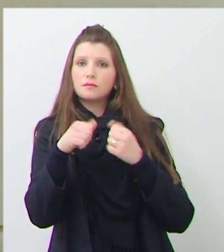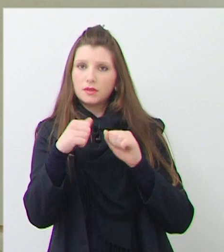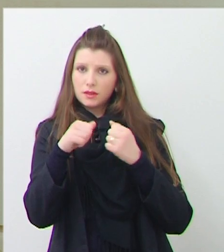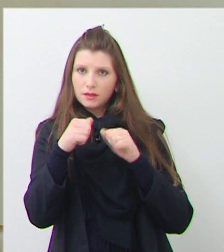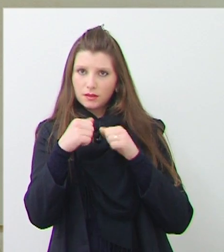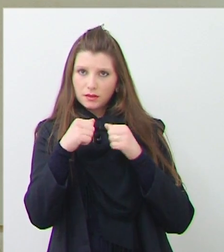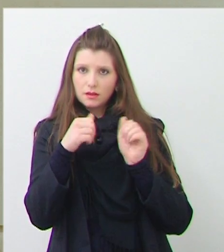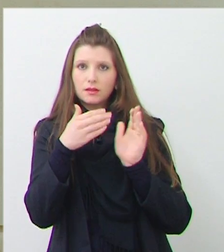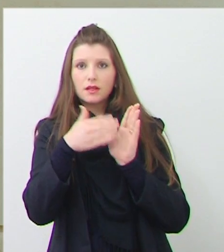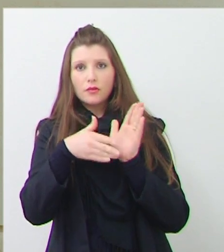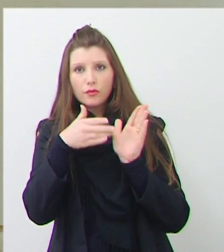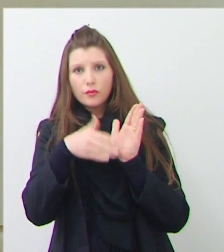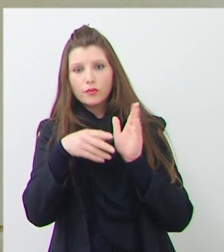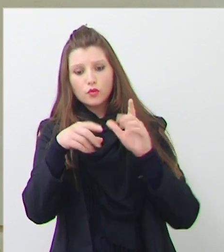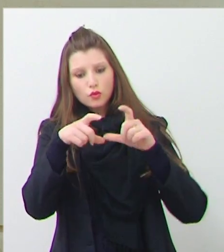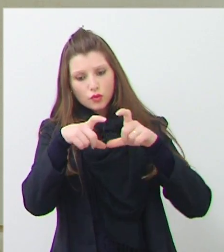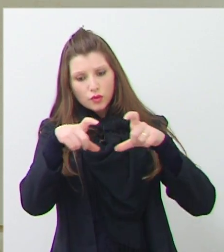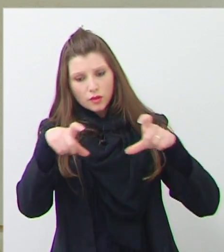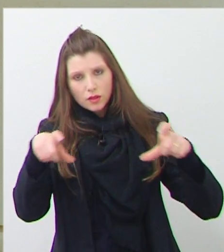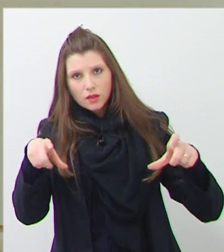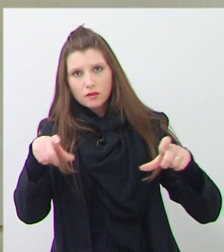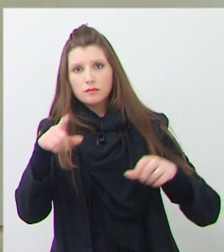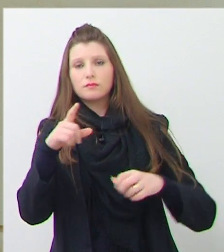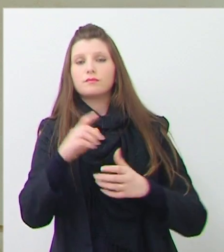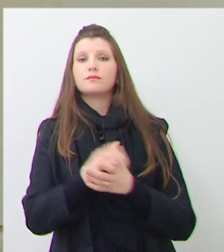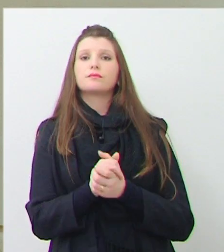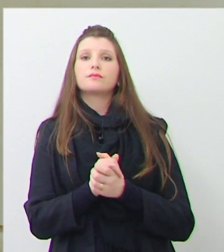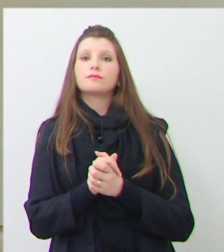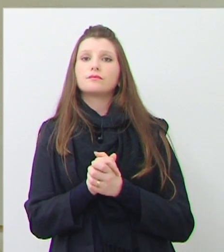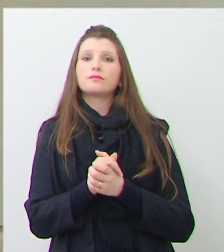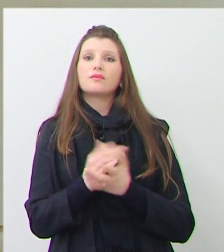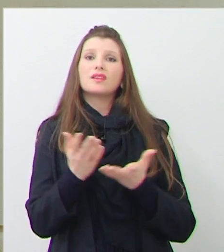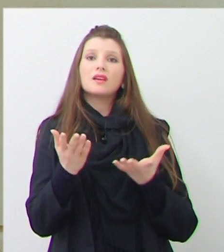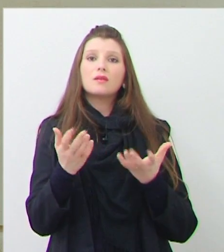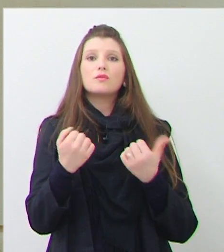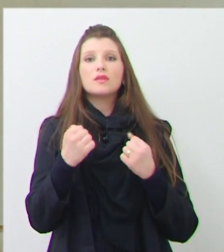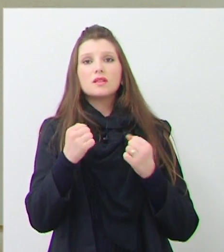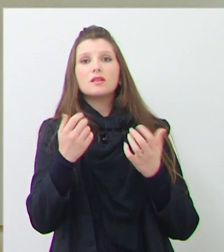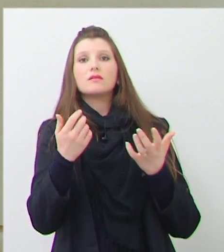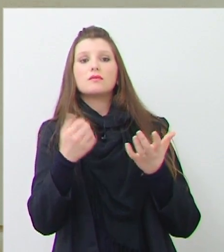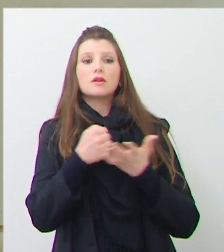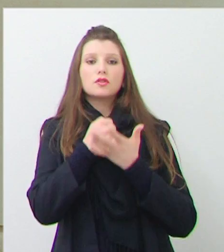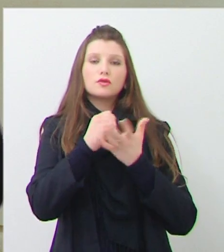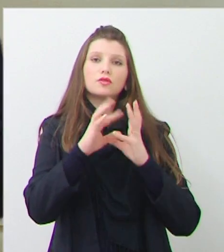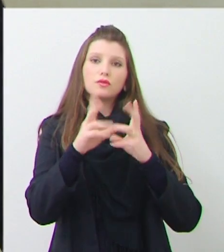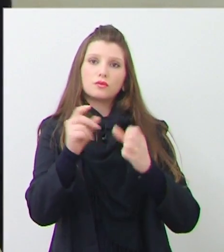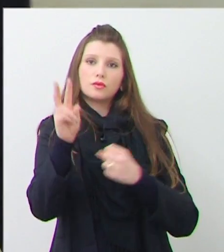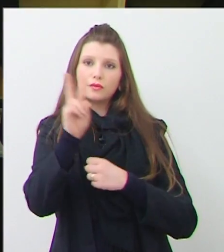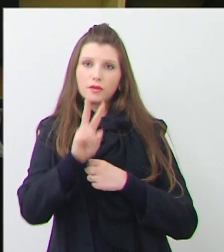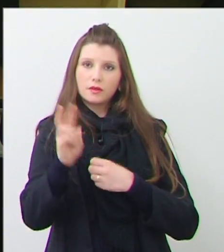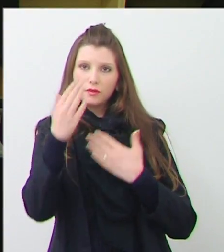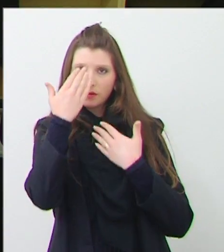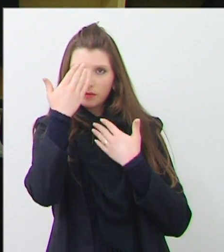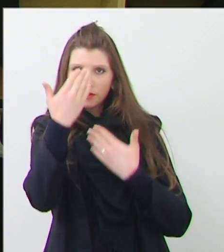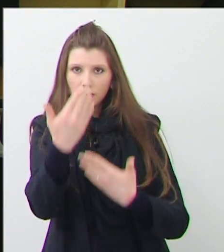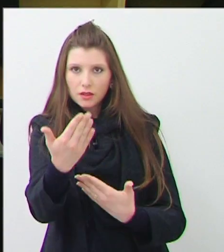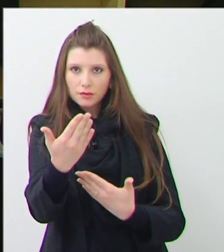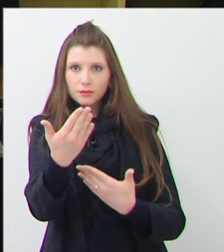cima dessas rodovias. Conto com o apoio dos senhores vereadores. Obrigado, senhor presidente.